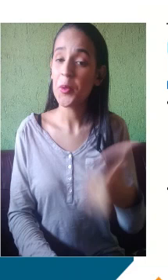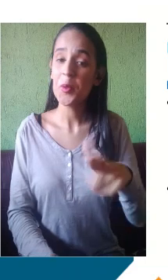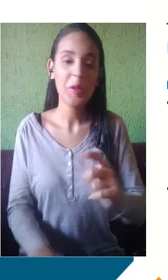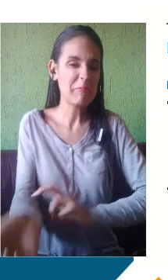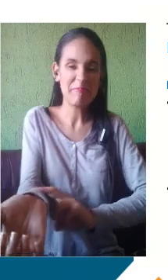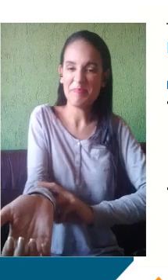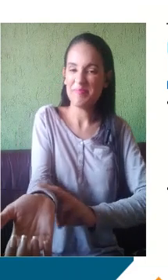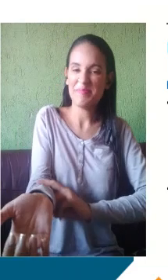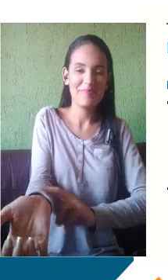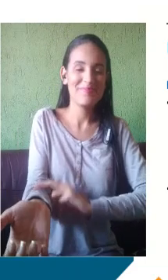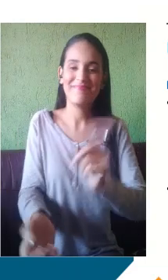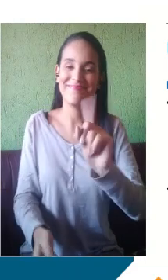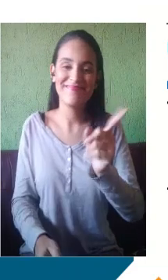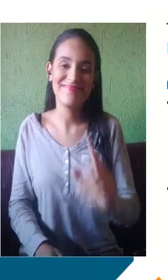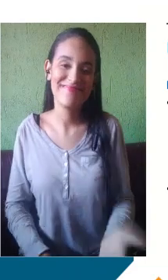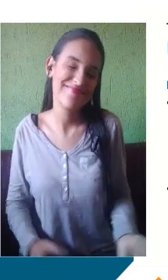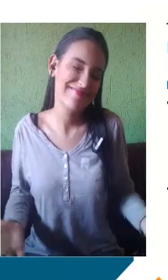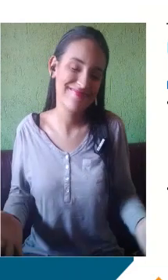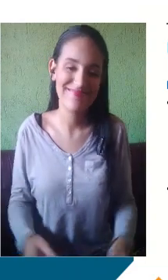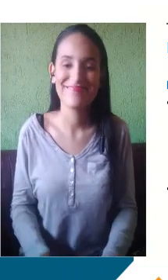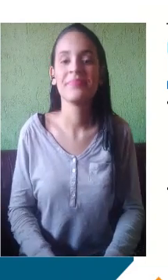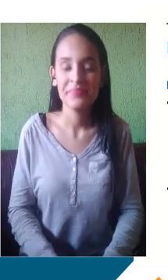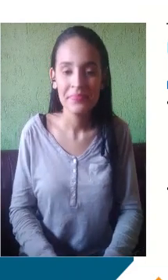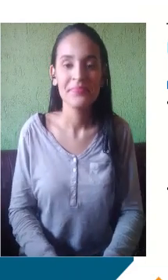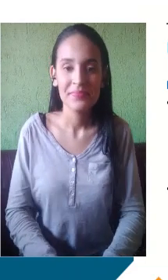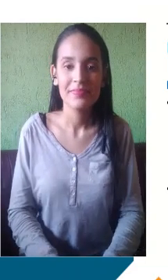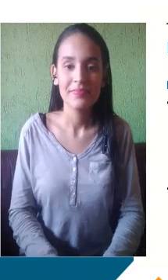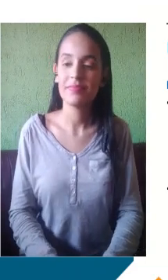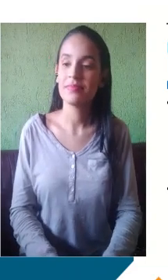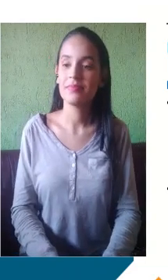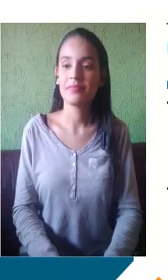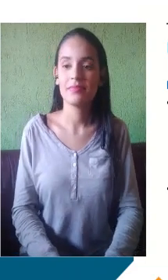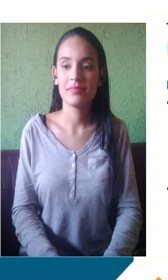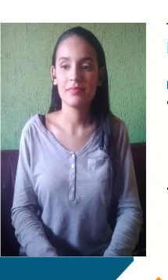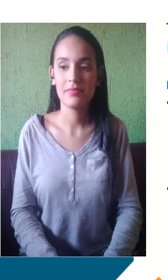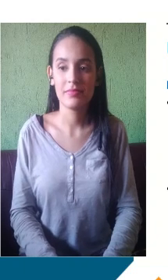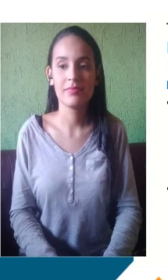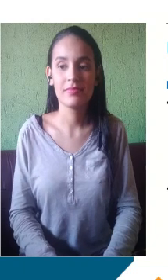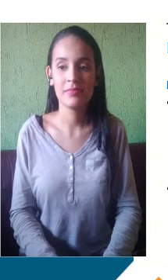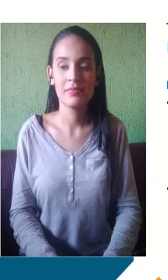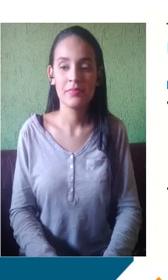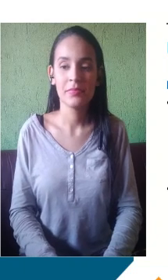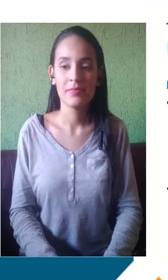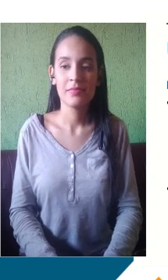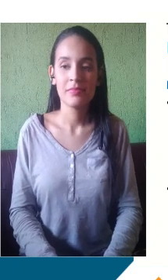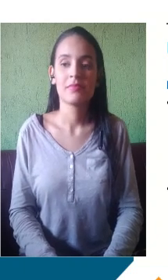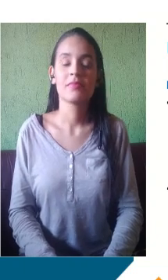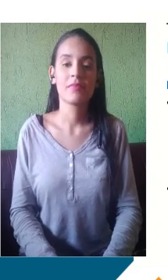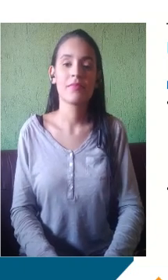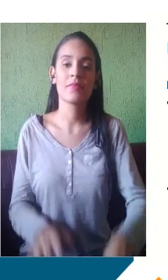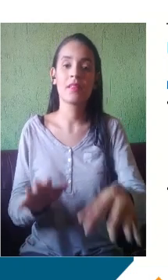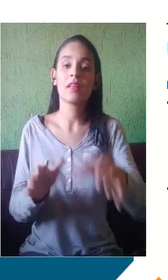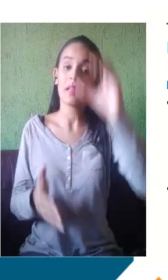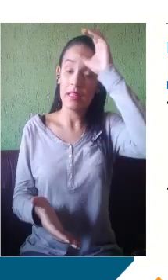a melhor fase da vida e o argumento é que quem não gosta de viver sem pressão e sem compromisso. Em resumo aqui, tese